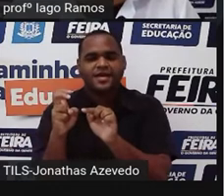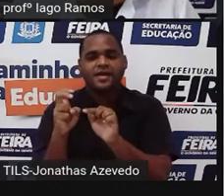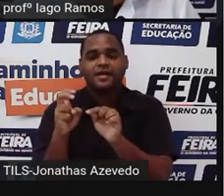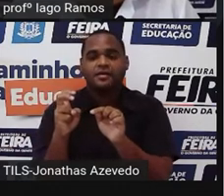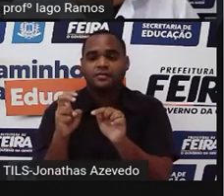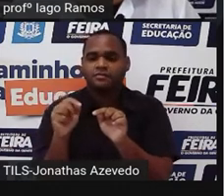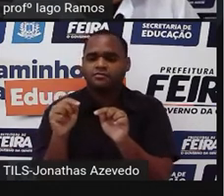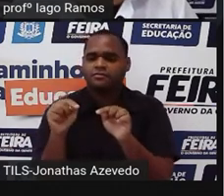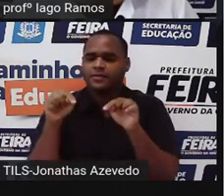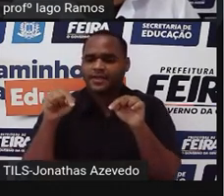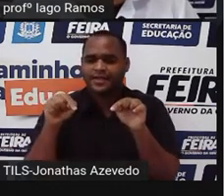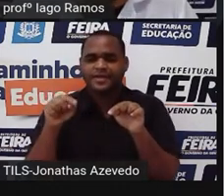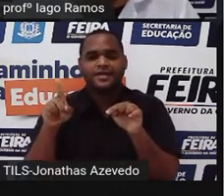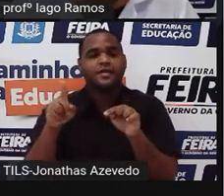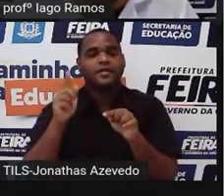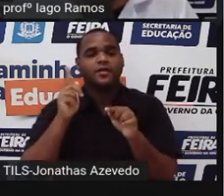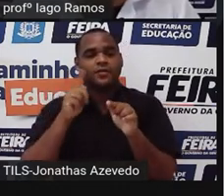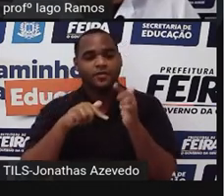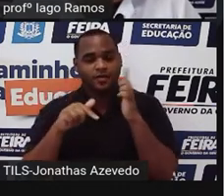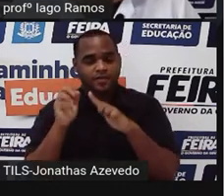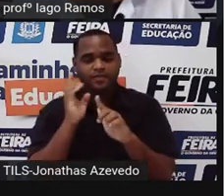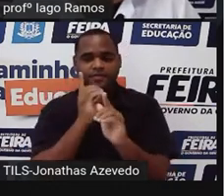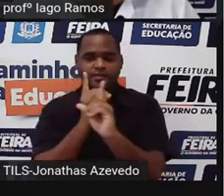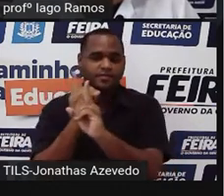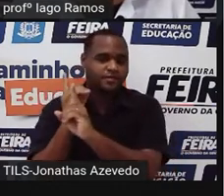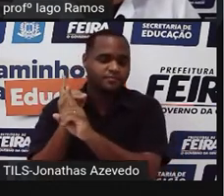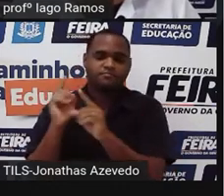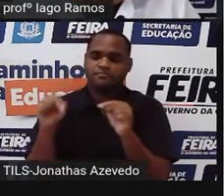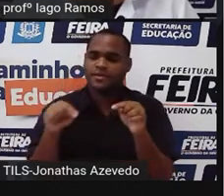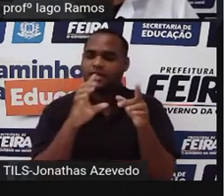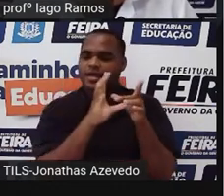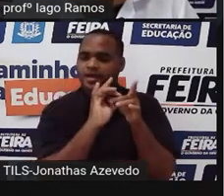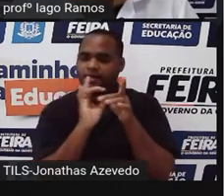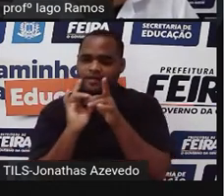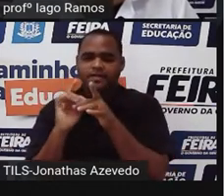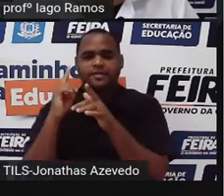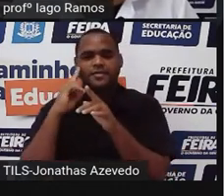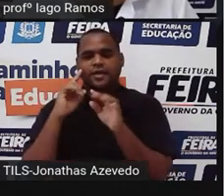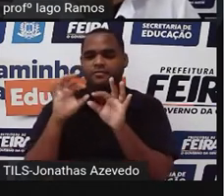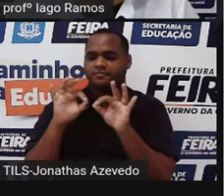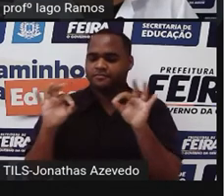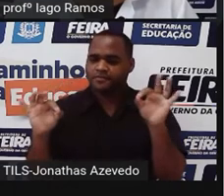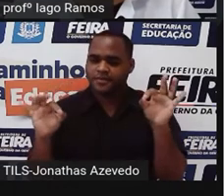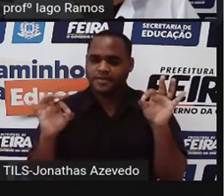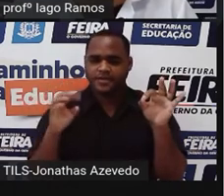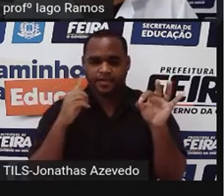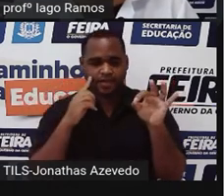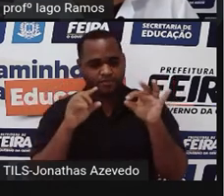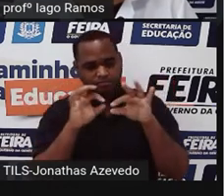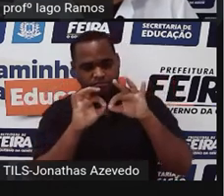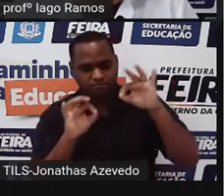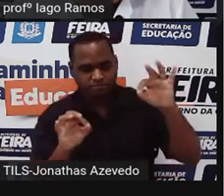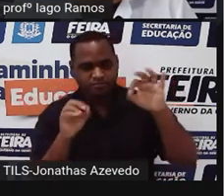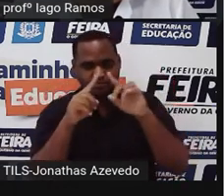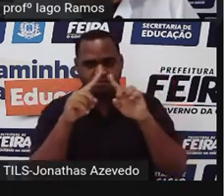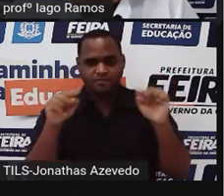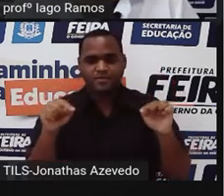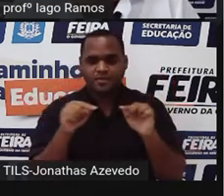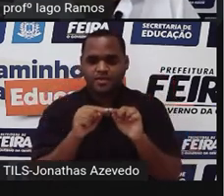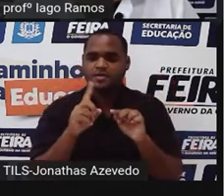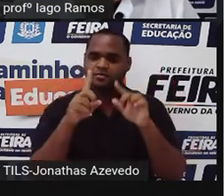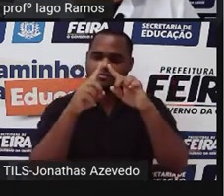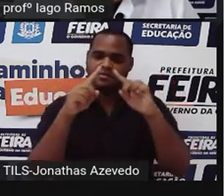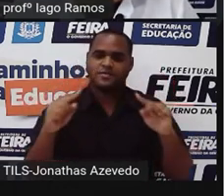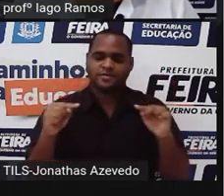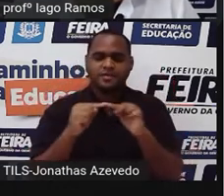Aqui a gente encontrou uma relação de medidas entre os lados do triângulo retângulo.